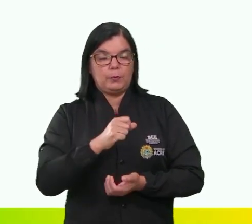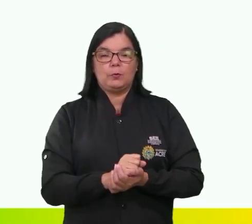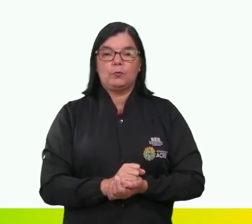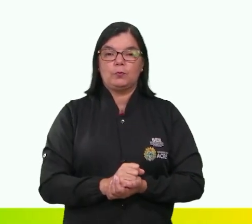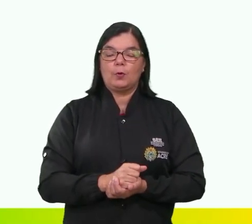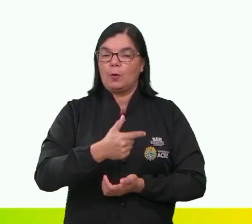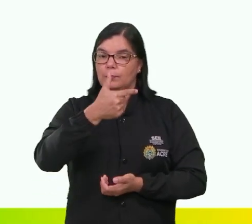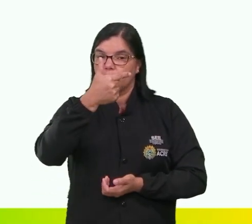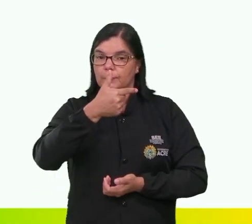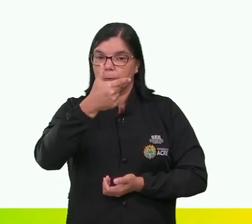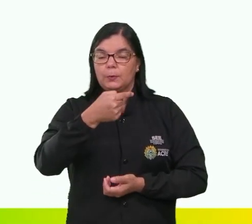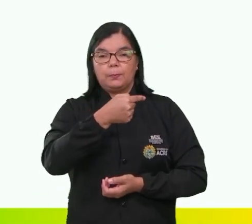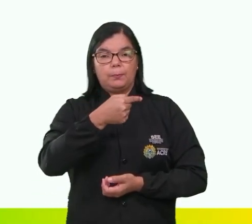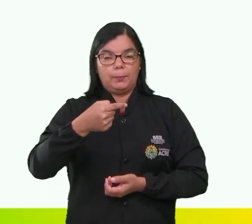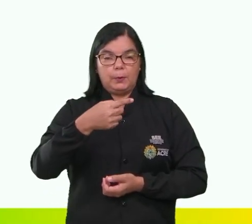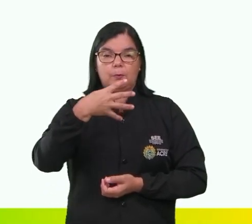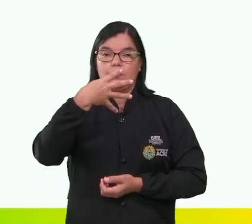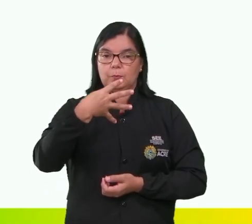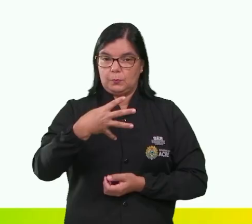ao quadrado,